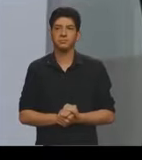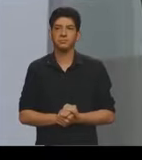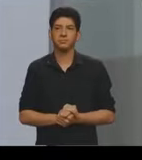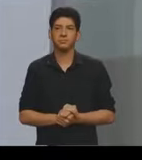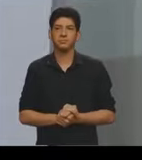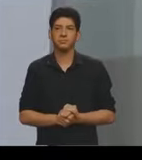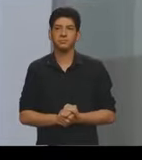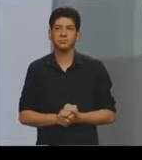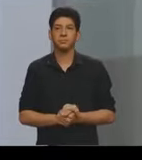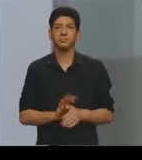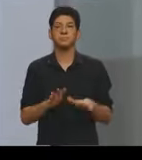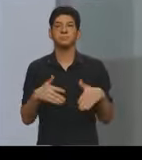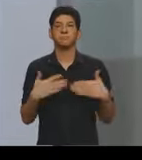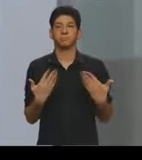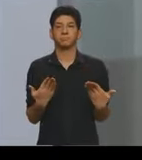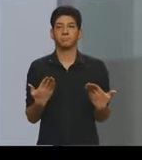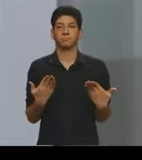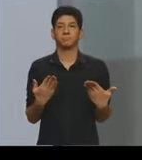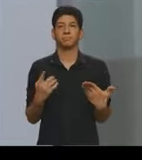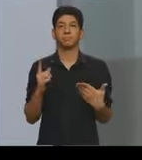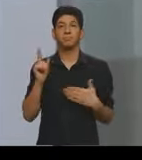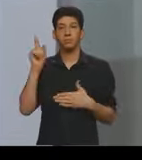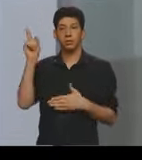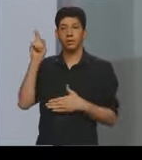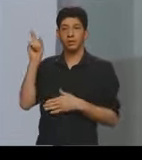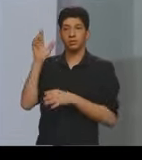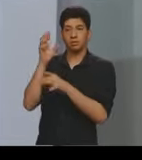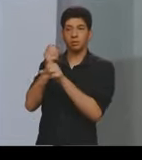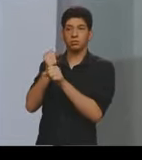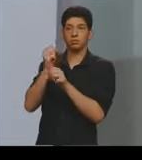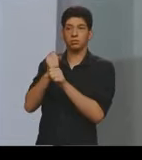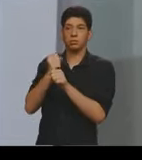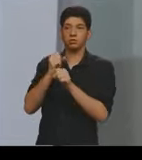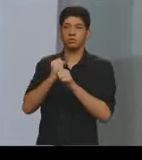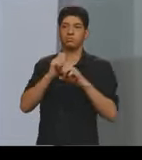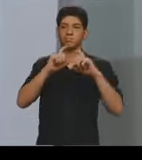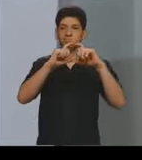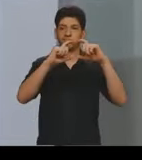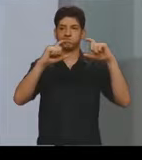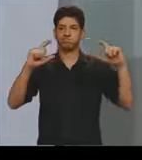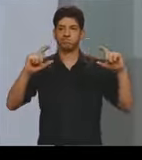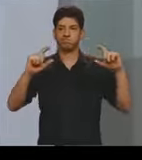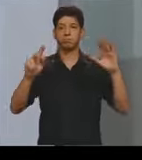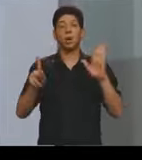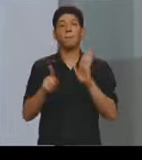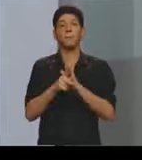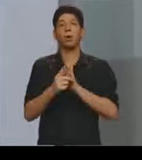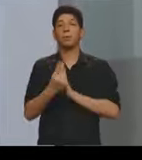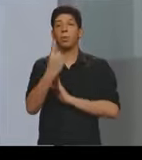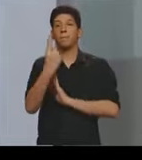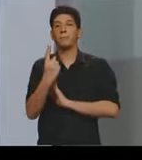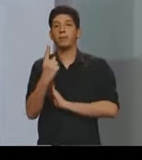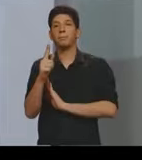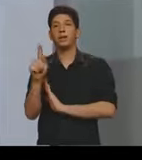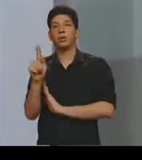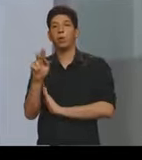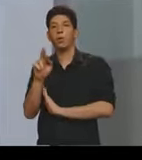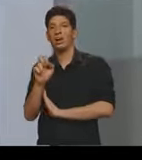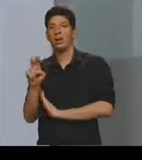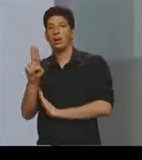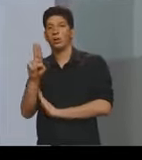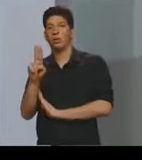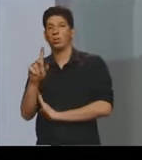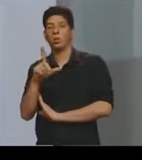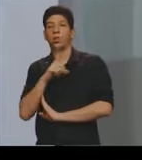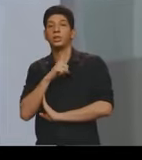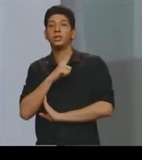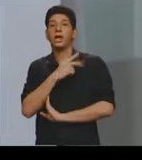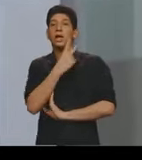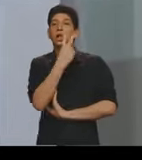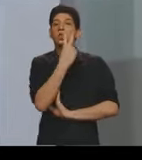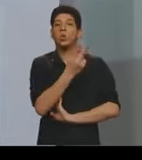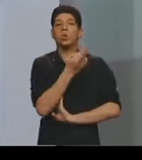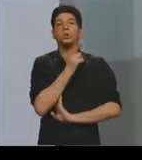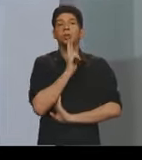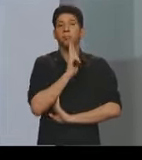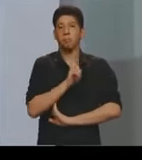Bom, então essa equação, ela é do primeiro grau com 2 incógnitas,